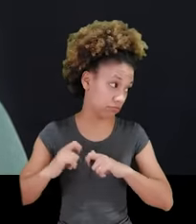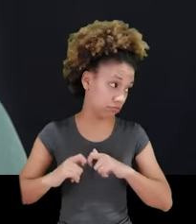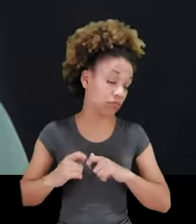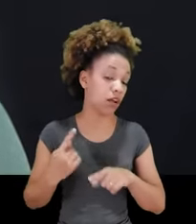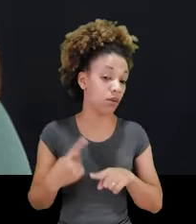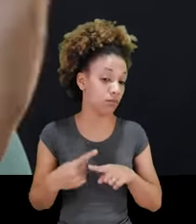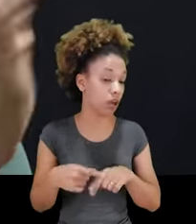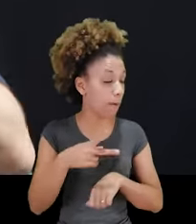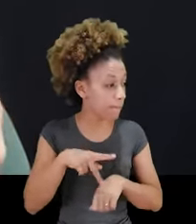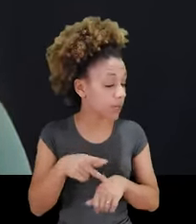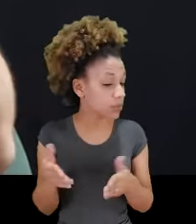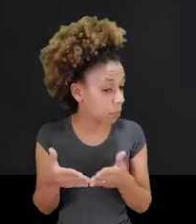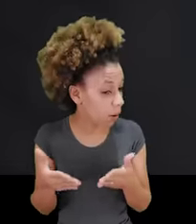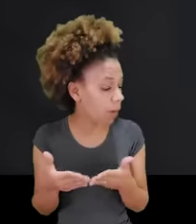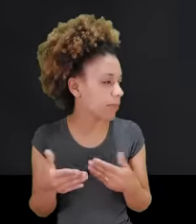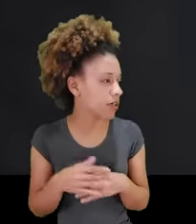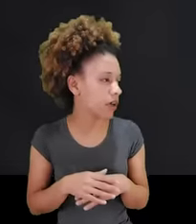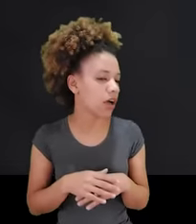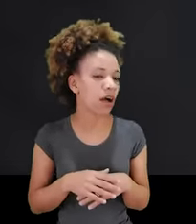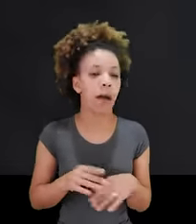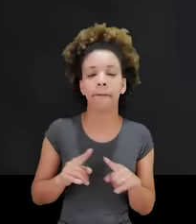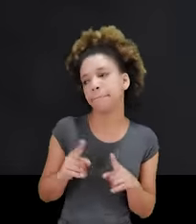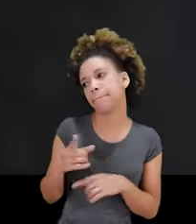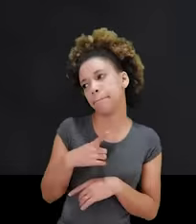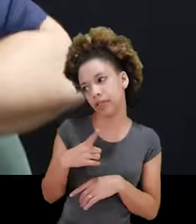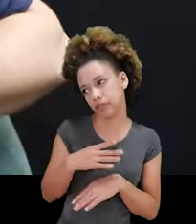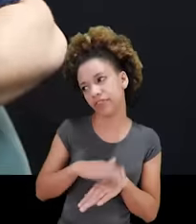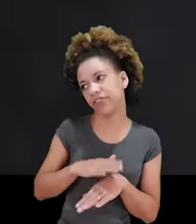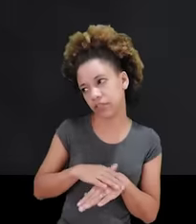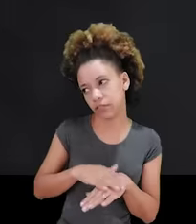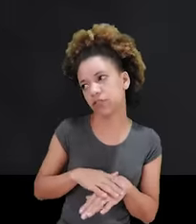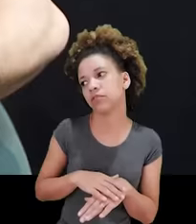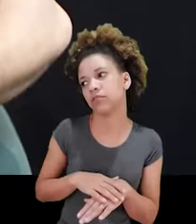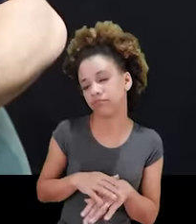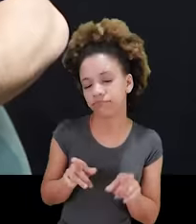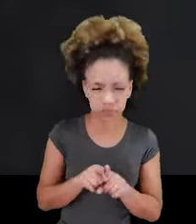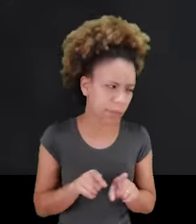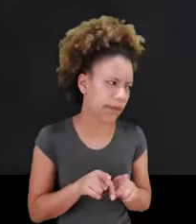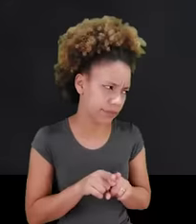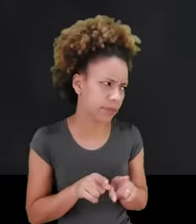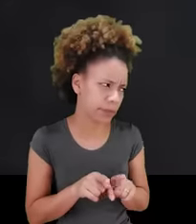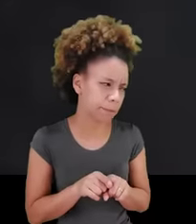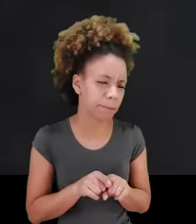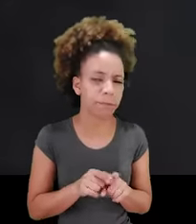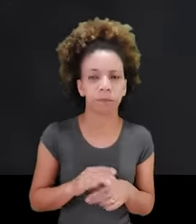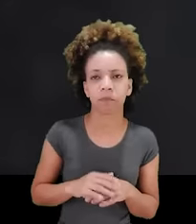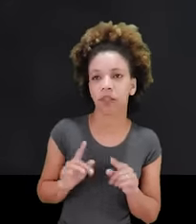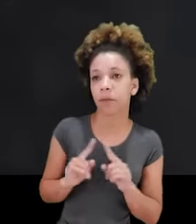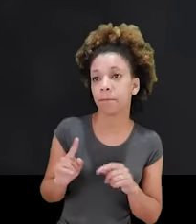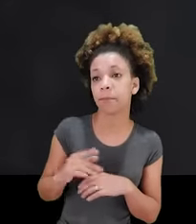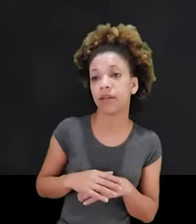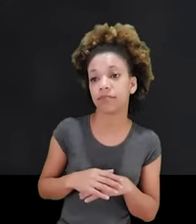gente, talvez por ser um país pobre, não sei. Será? Se sexualizado. Eu acho que tem a ver com o calor, sabe? Eu acho que todos... Também. A África também é assim. Também. Acho tantas a relação que tem